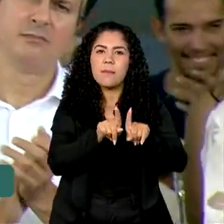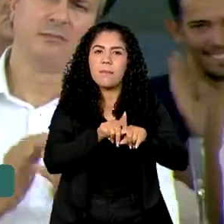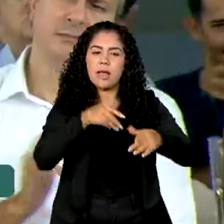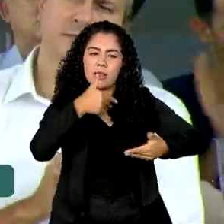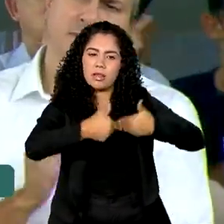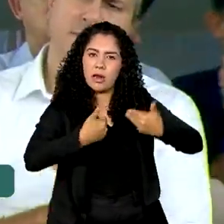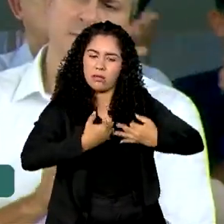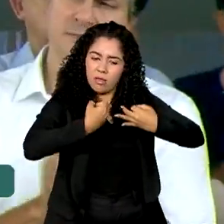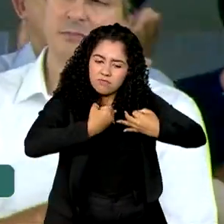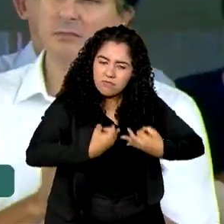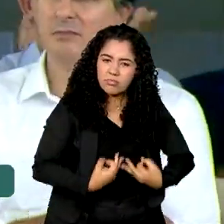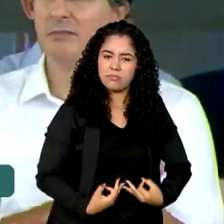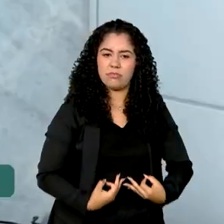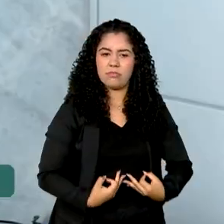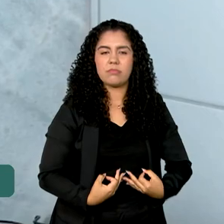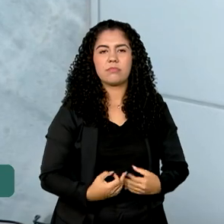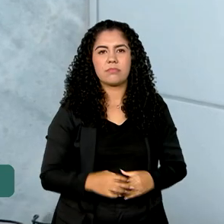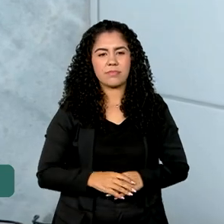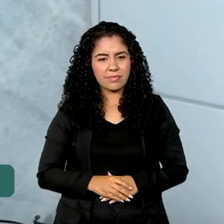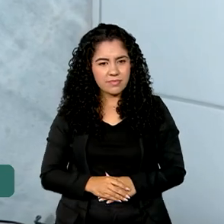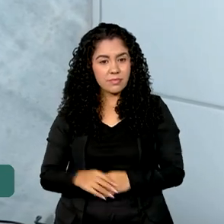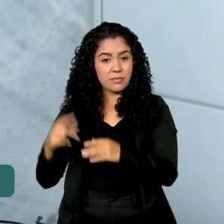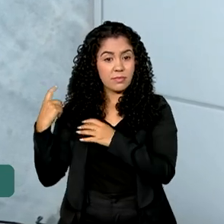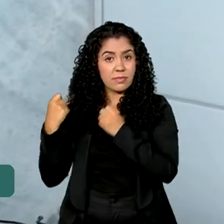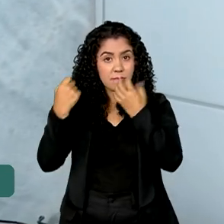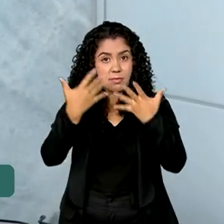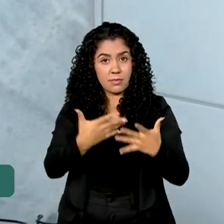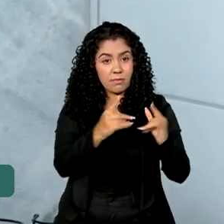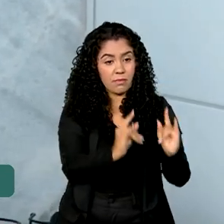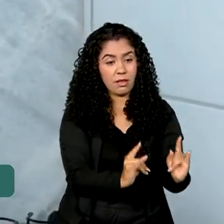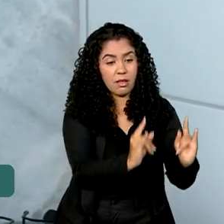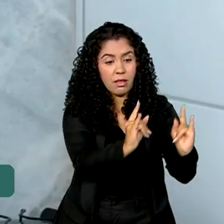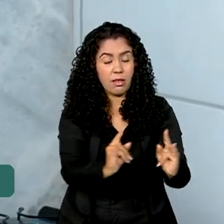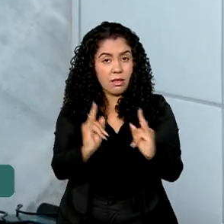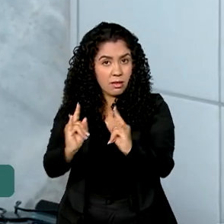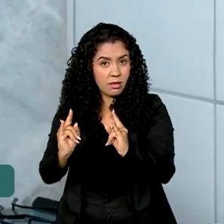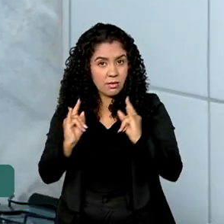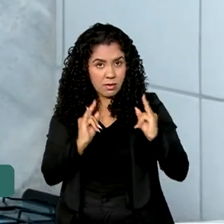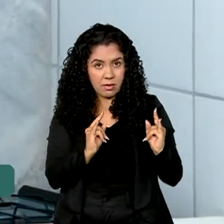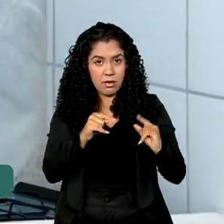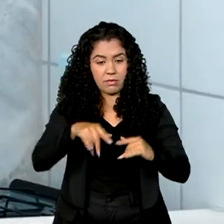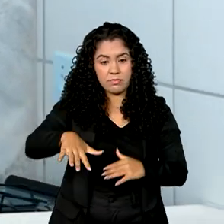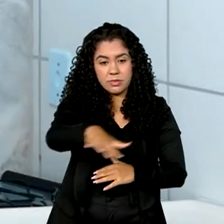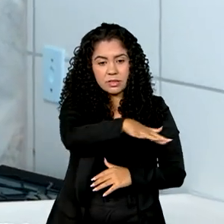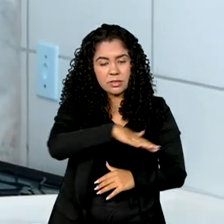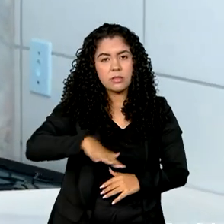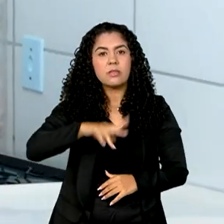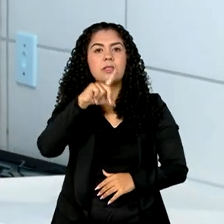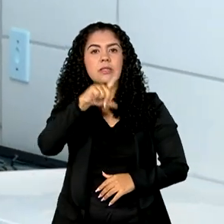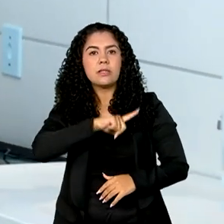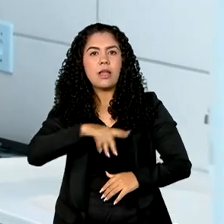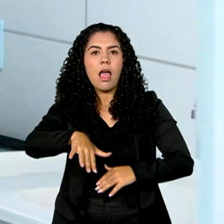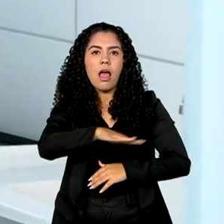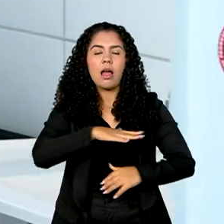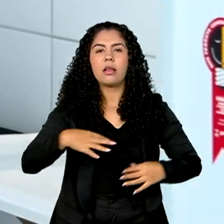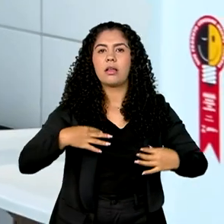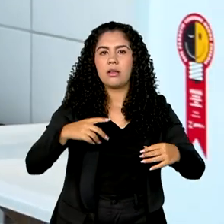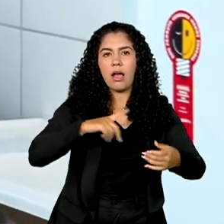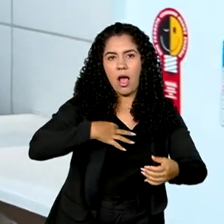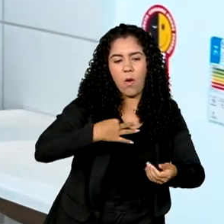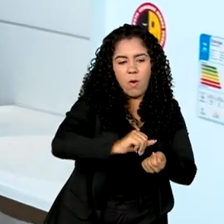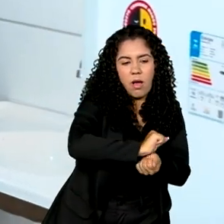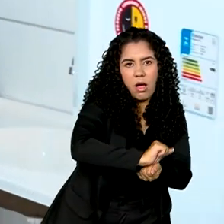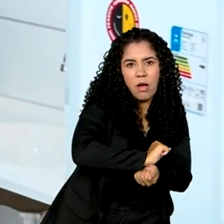com decência e respeito. Cada unidade habitacional do Cidade Jardim conta com área de serviço,